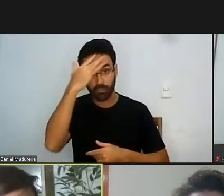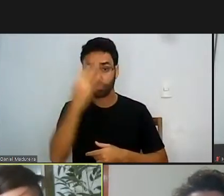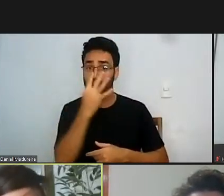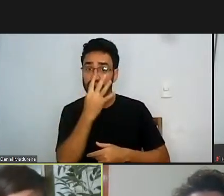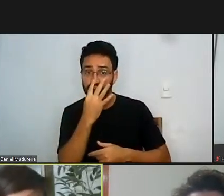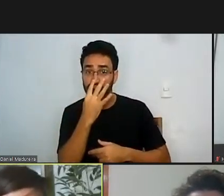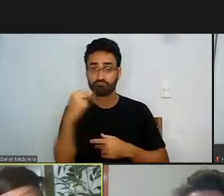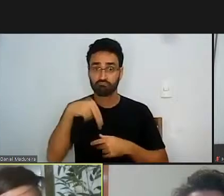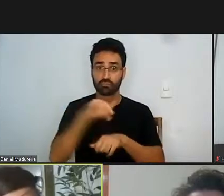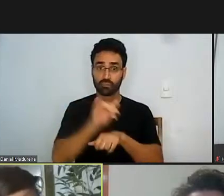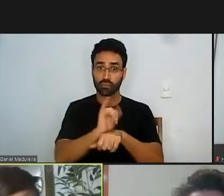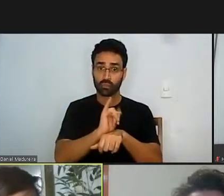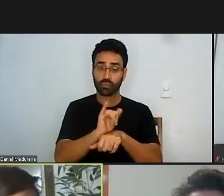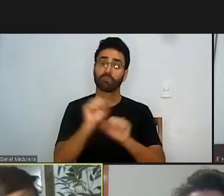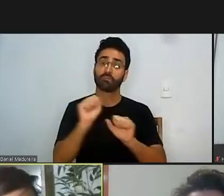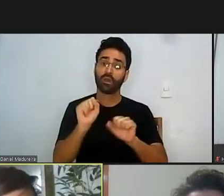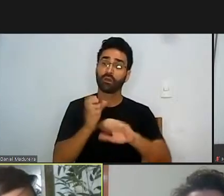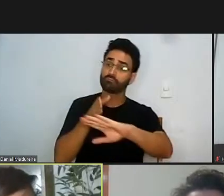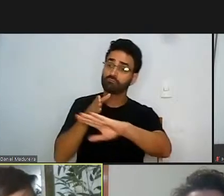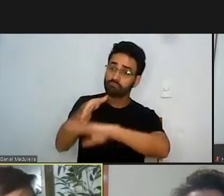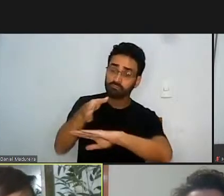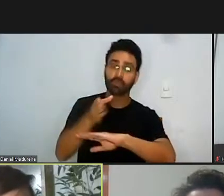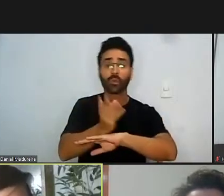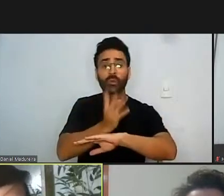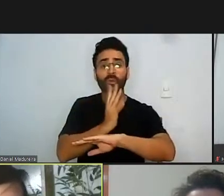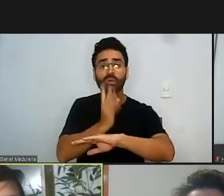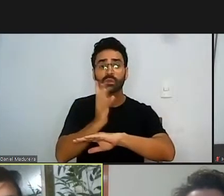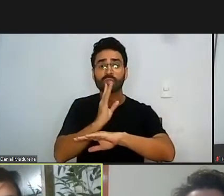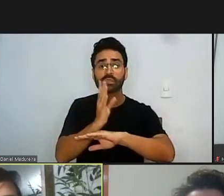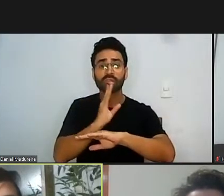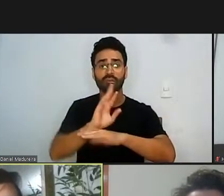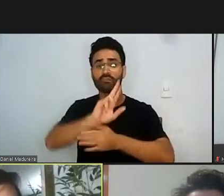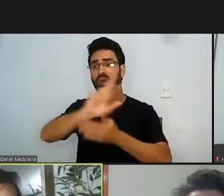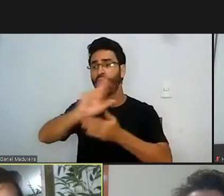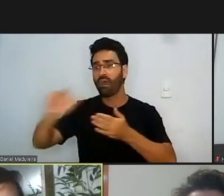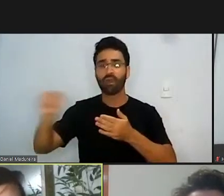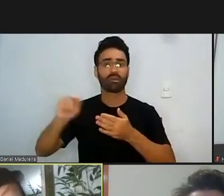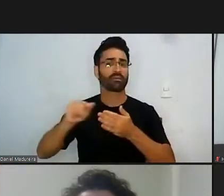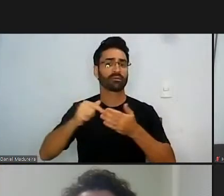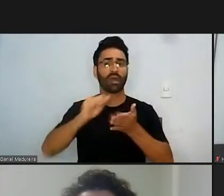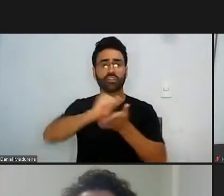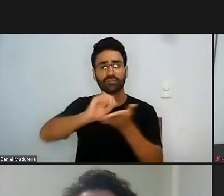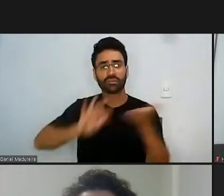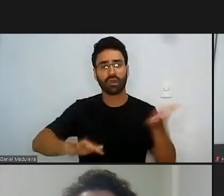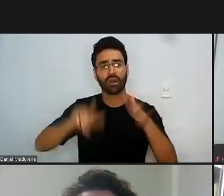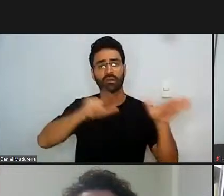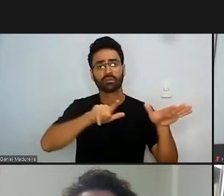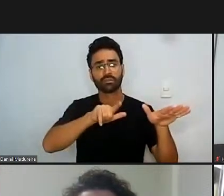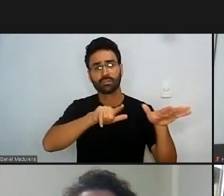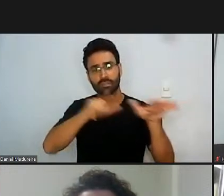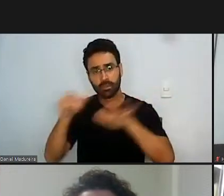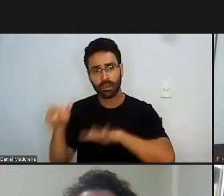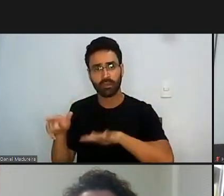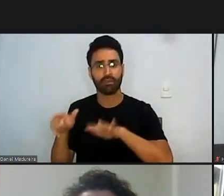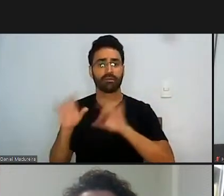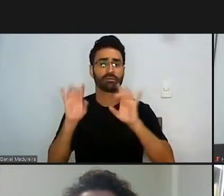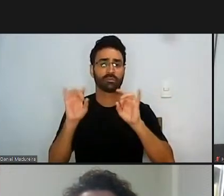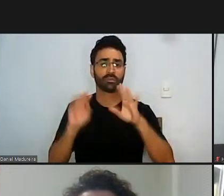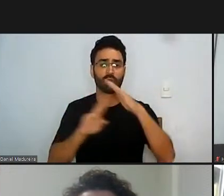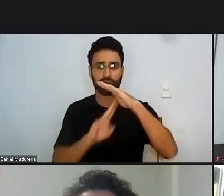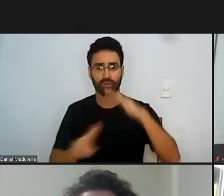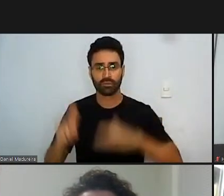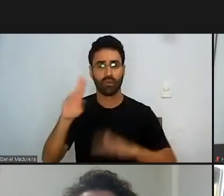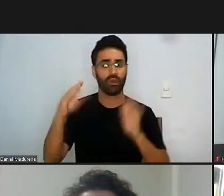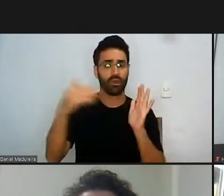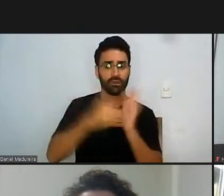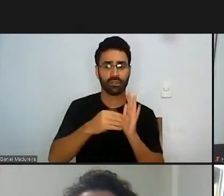a conhecerem a vasta e rica programação da Semana Universitária no Chile, que seguirá até o dia